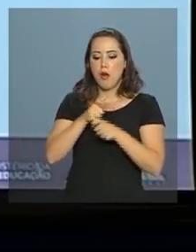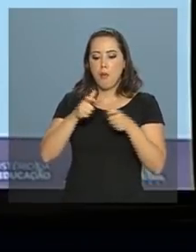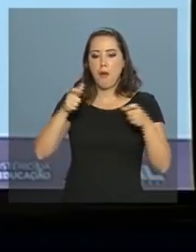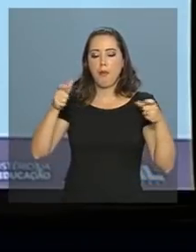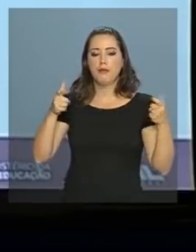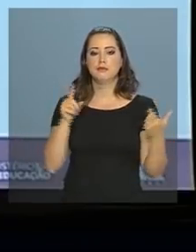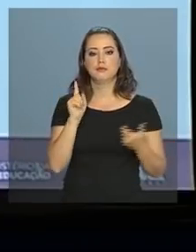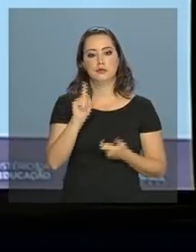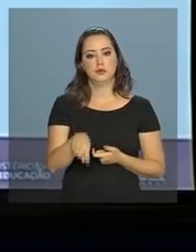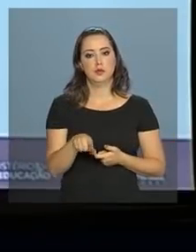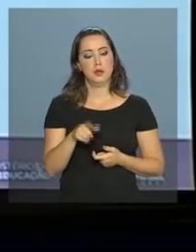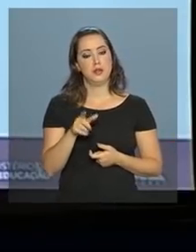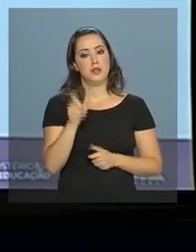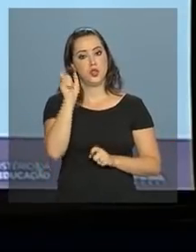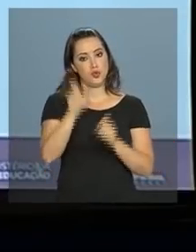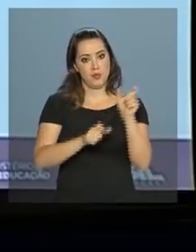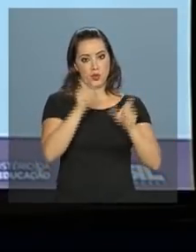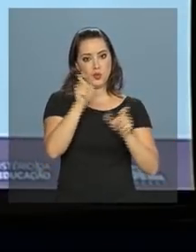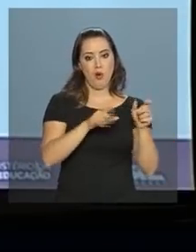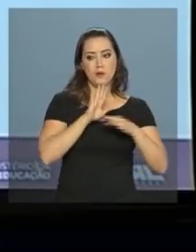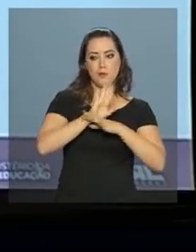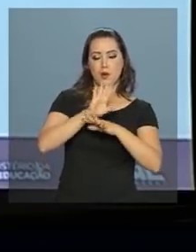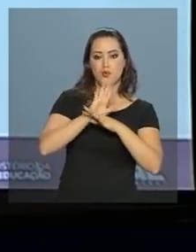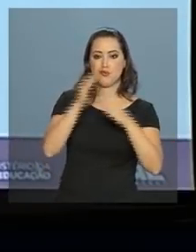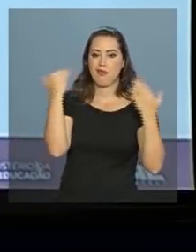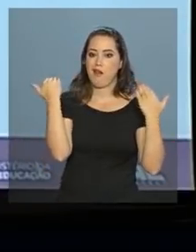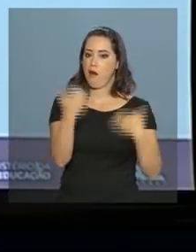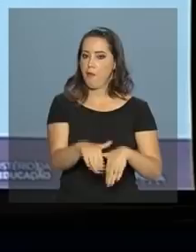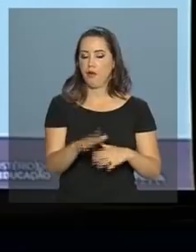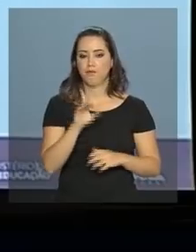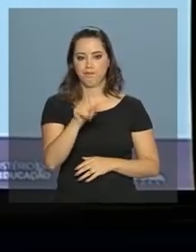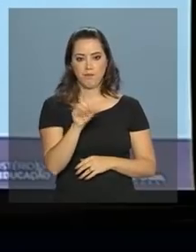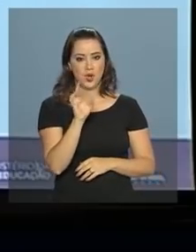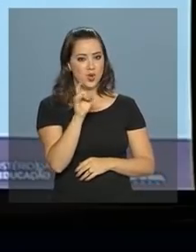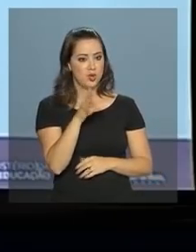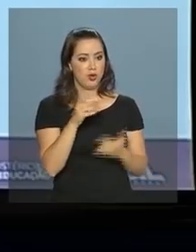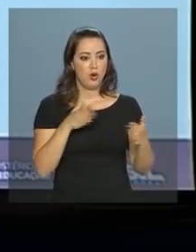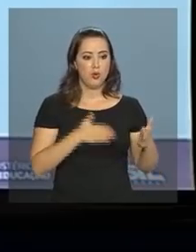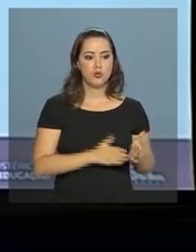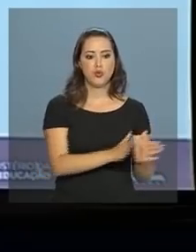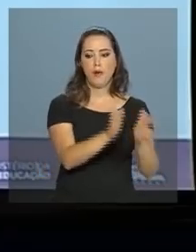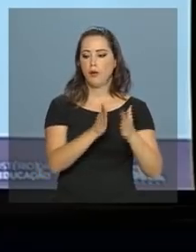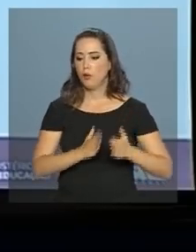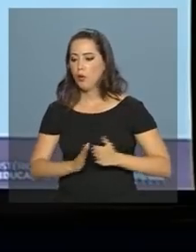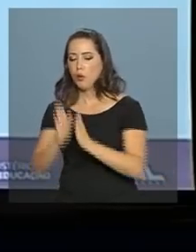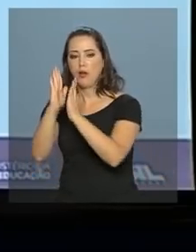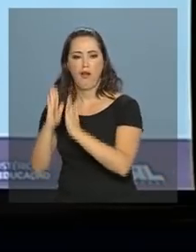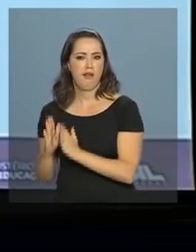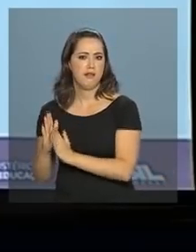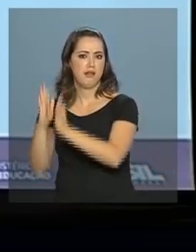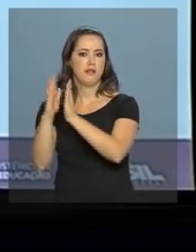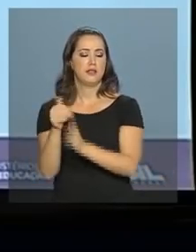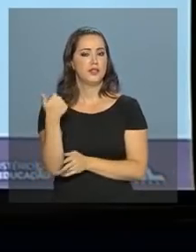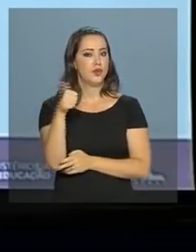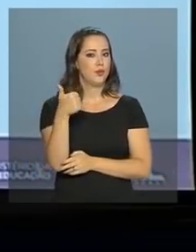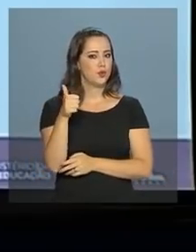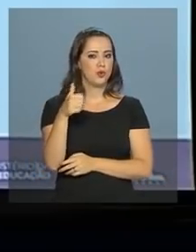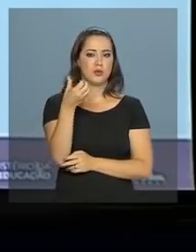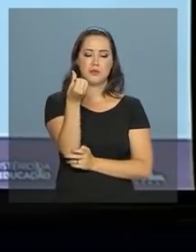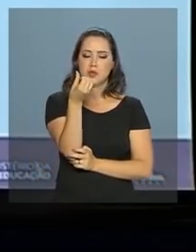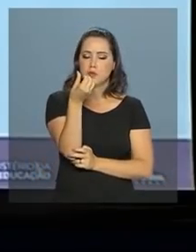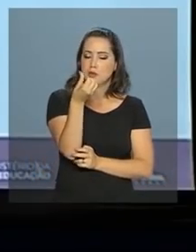é de apoio para aplicação só de rotas de distribuição nós temos